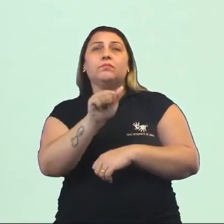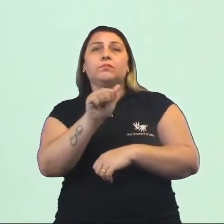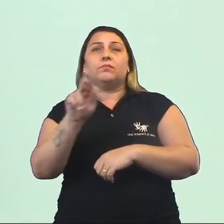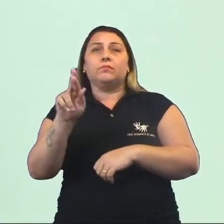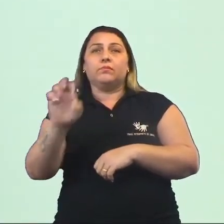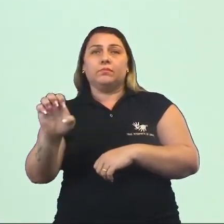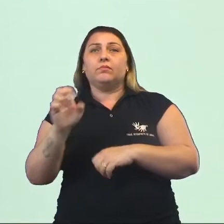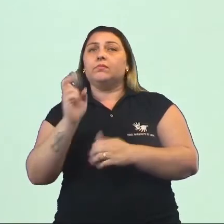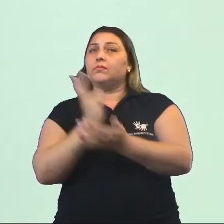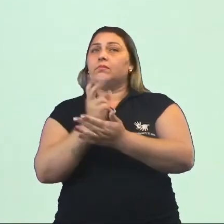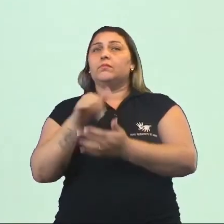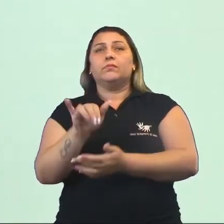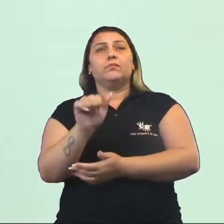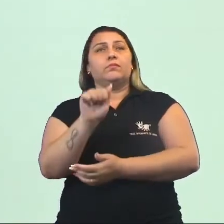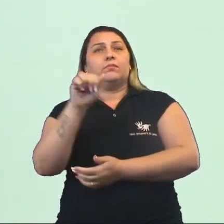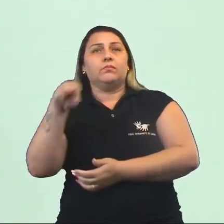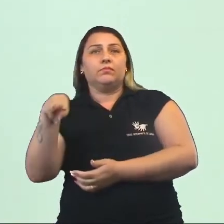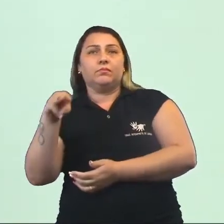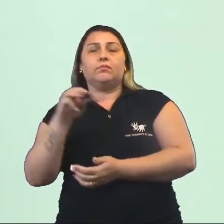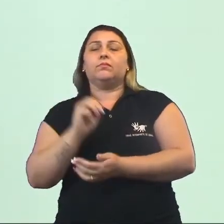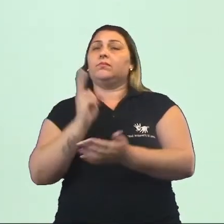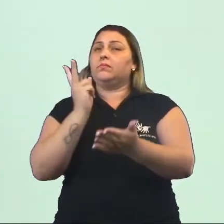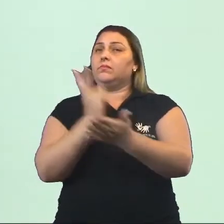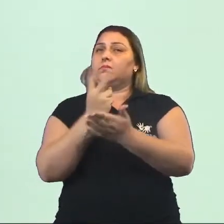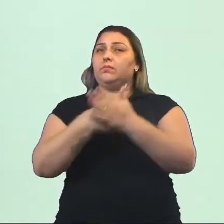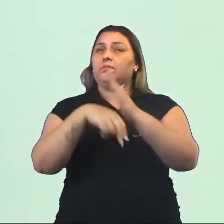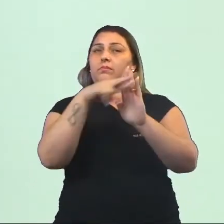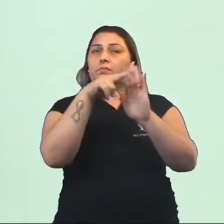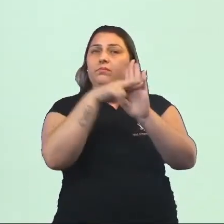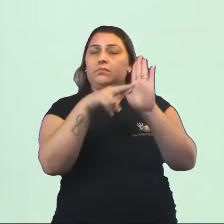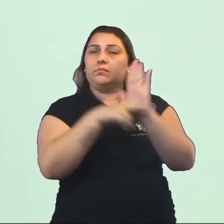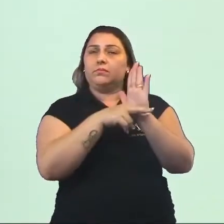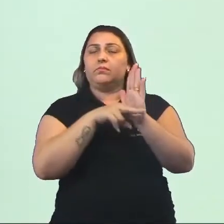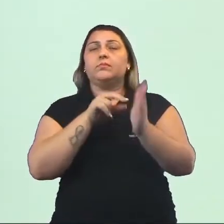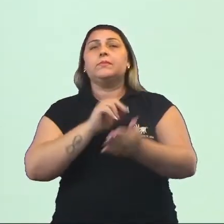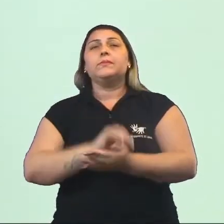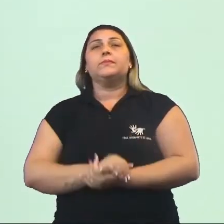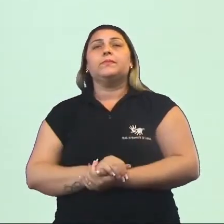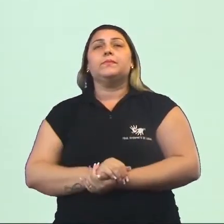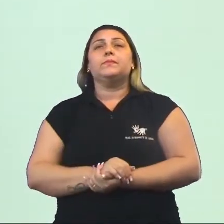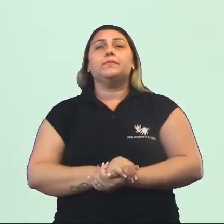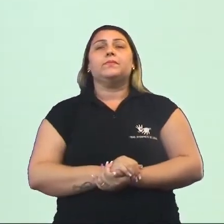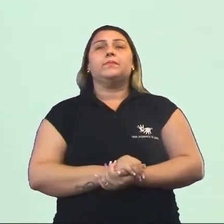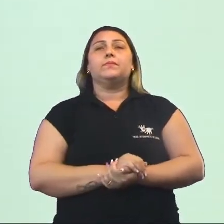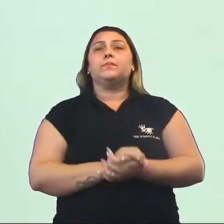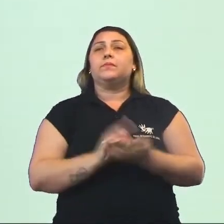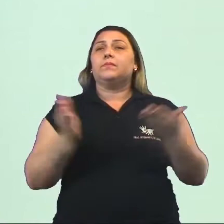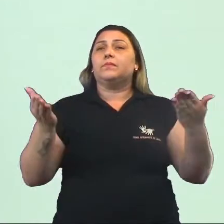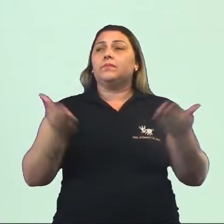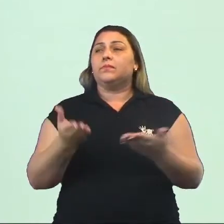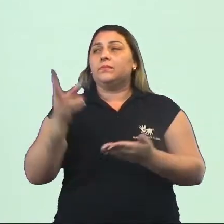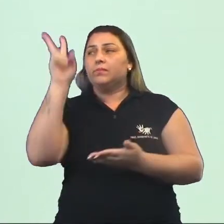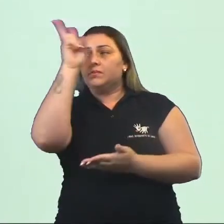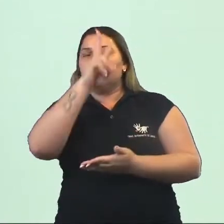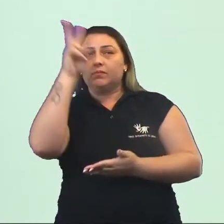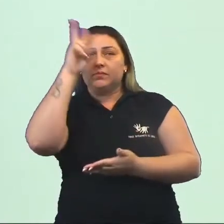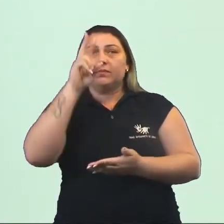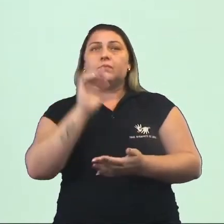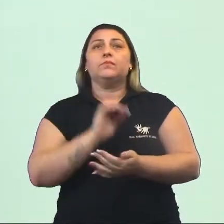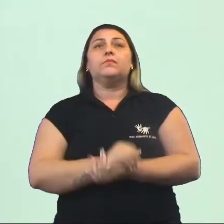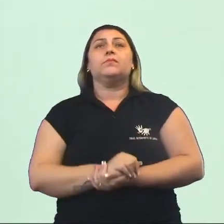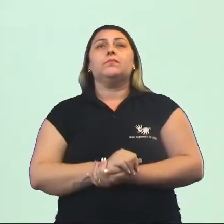sempre I am, you are, he is, ok? Sempre dessa mesma forma. Então, agora que vocês relembraram